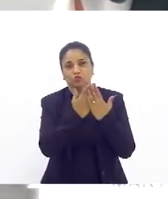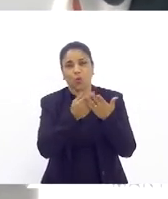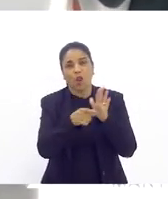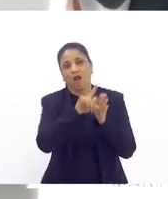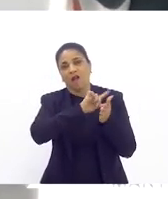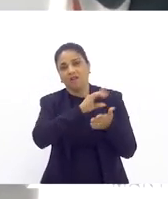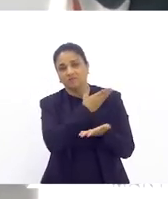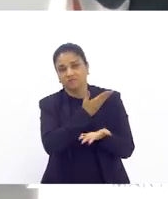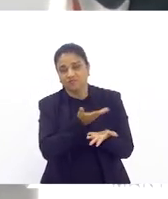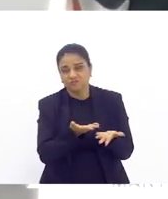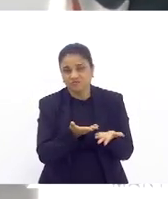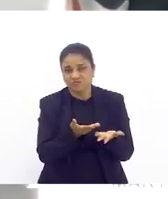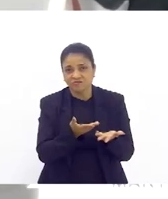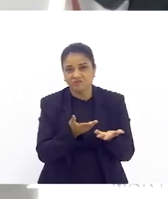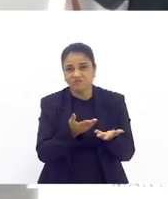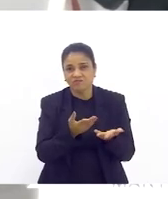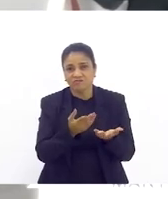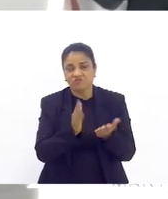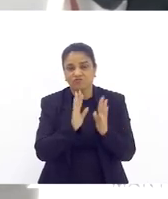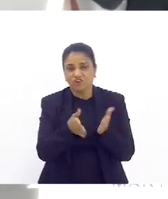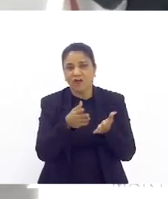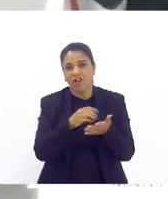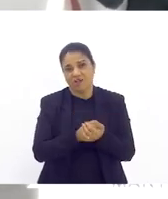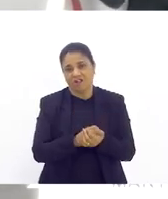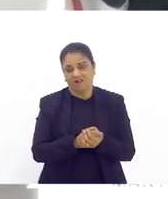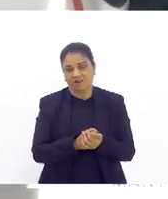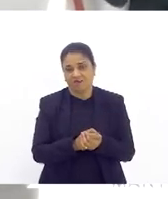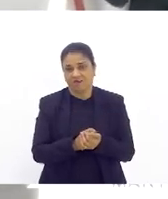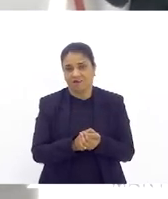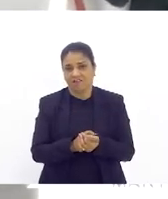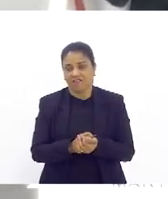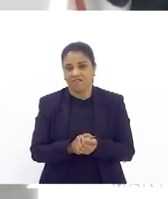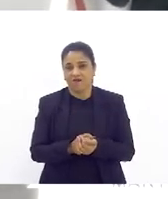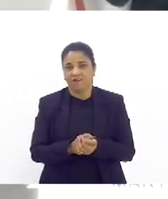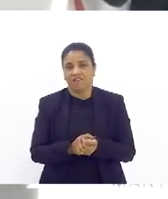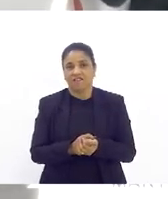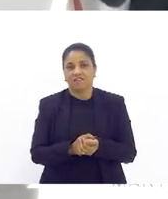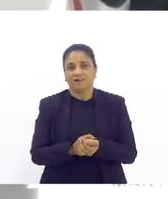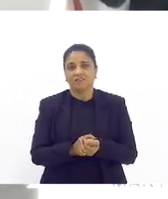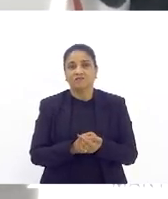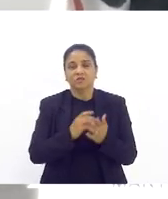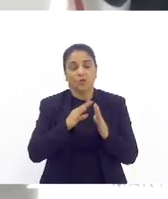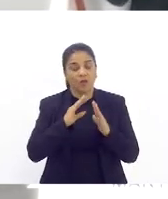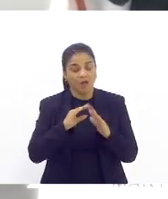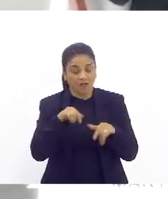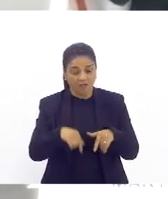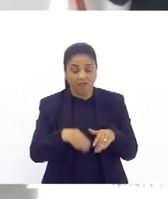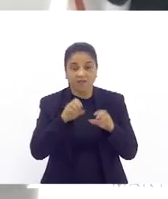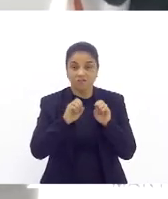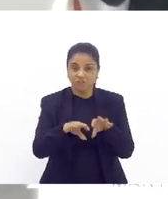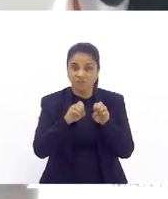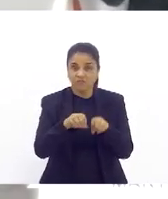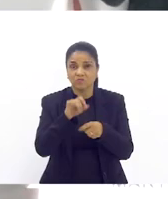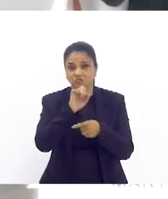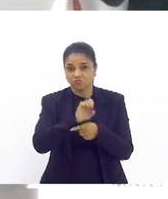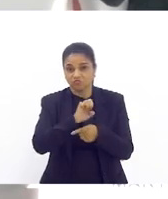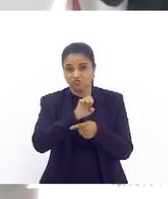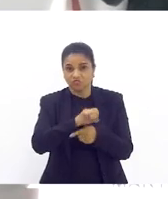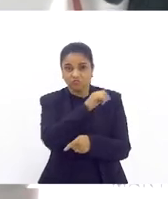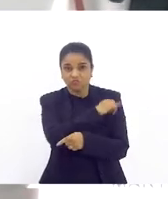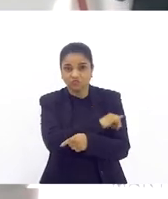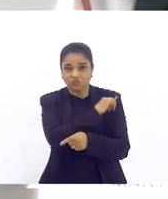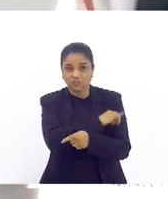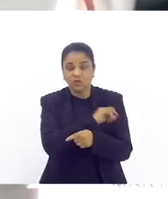objeto de registro em duas outras escolas então a questão da Educação no Rio de Janeiro tem que ser tratada